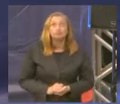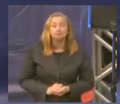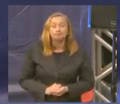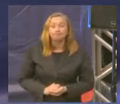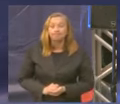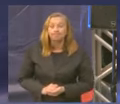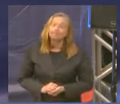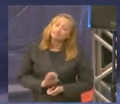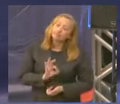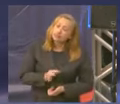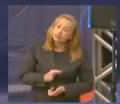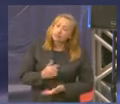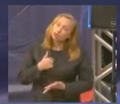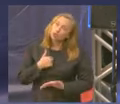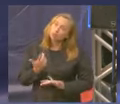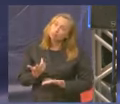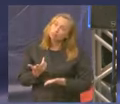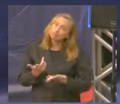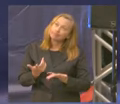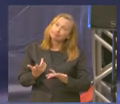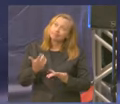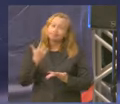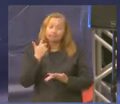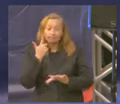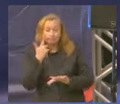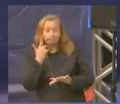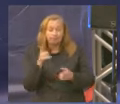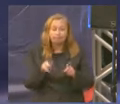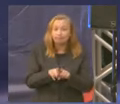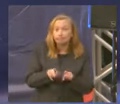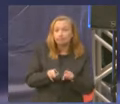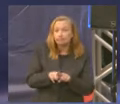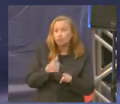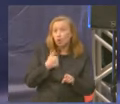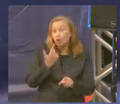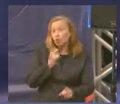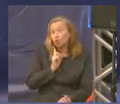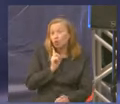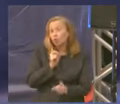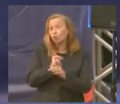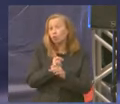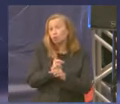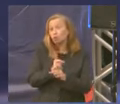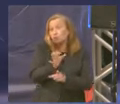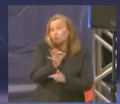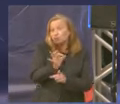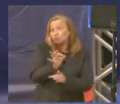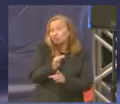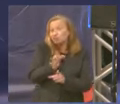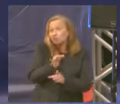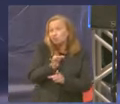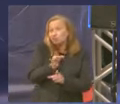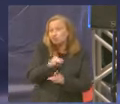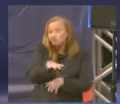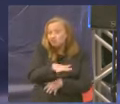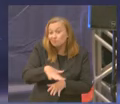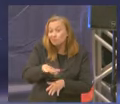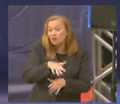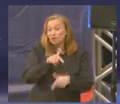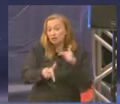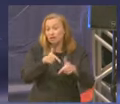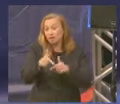É claro que eu acabo levando em consideração o que eu encontro como evidência no meu campo de atuação,